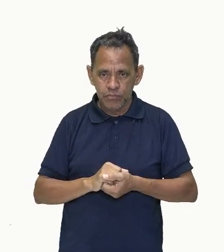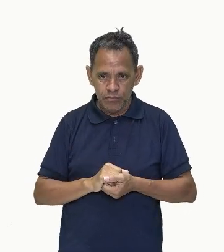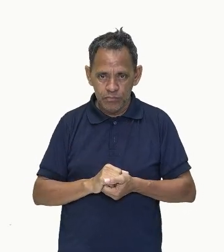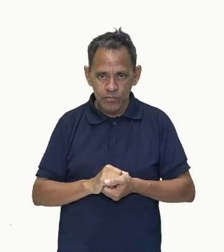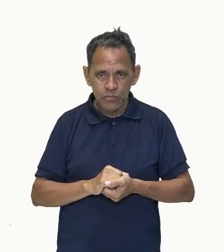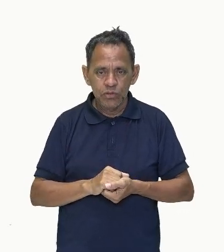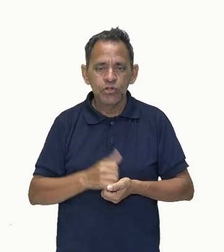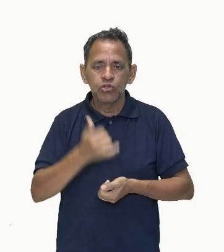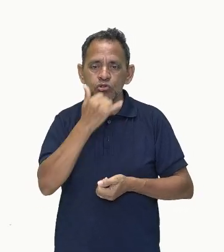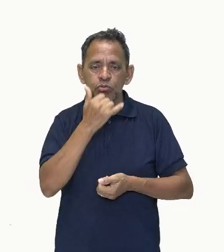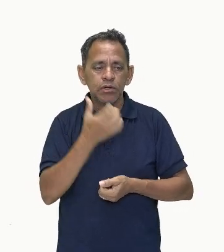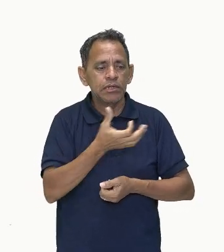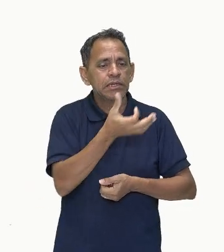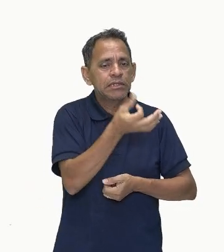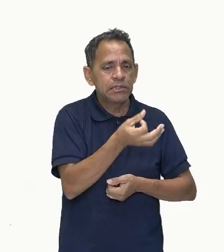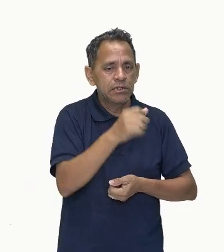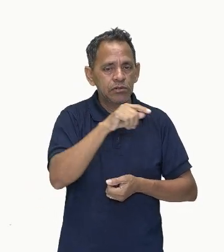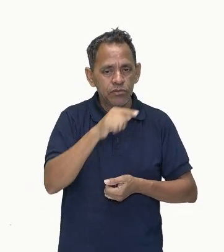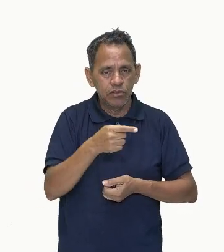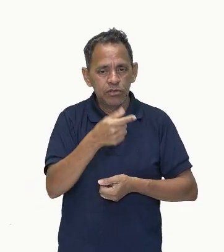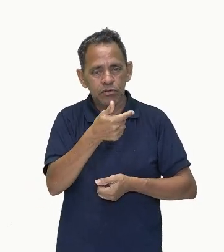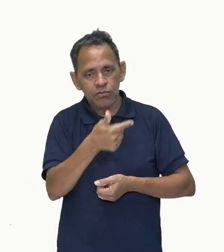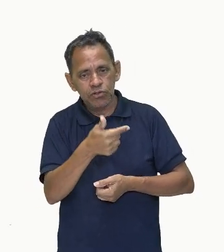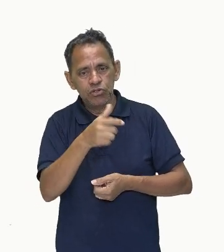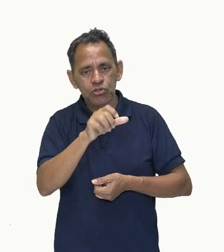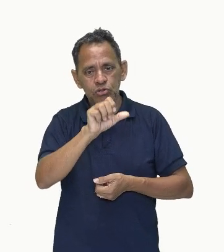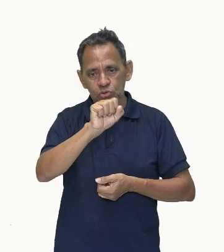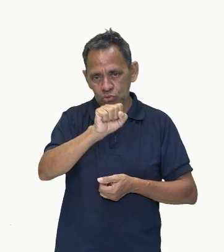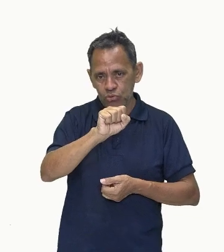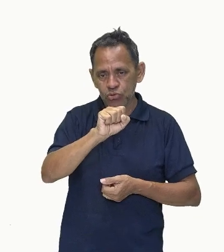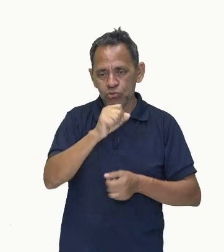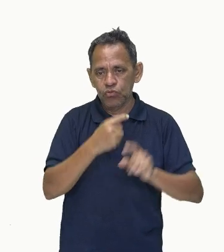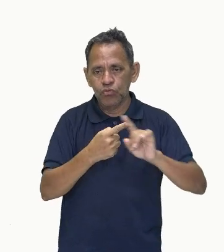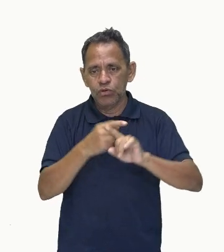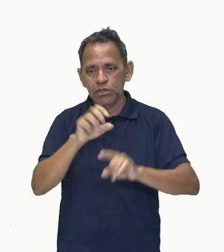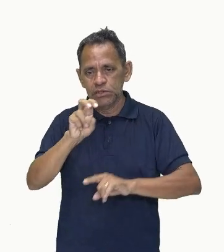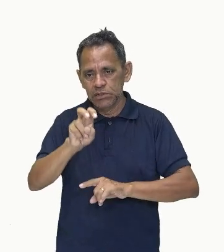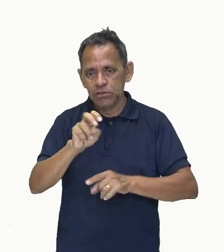6,28 multiplicado por 5, a gente vai obter, ó,